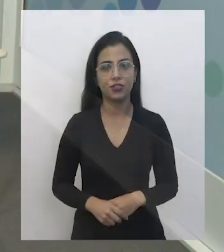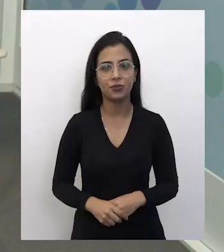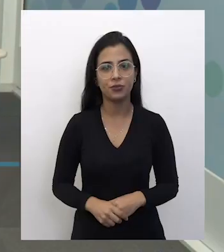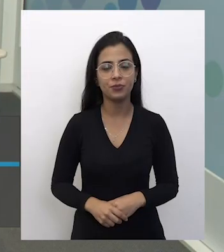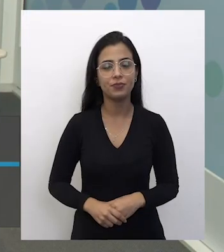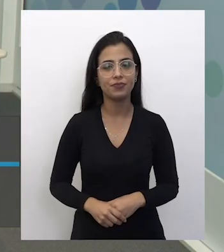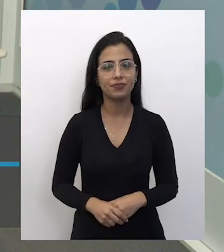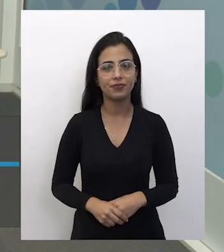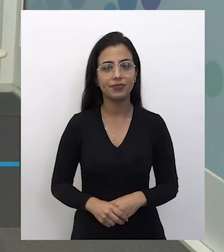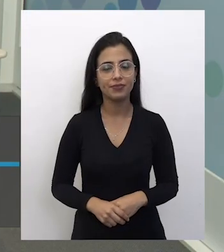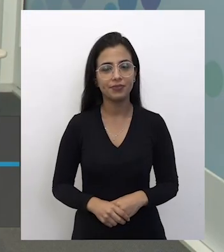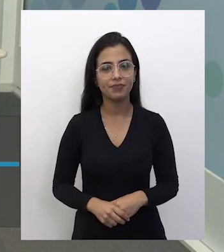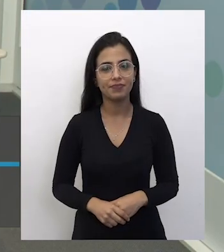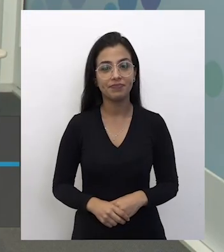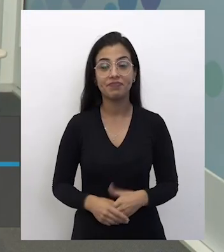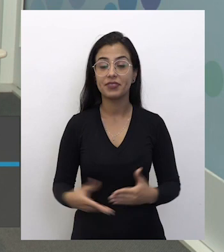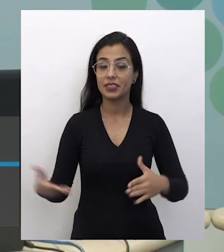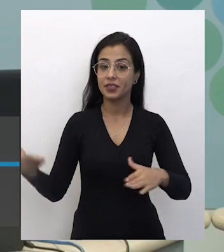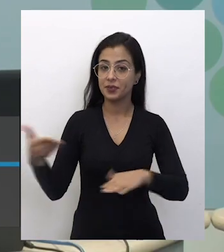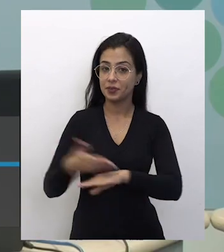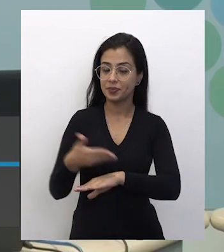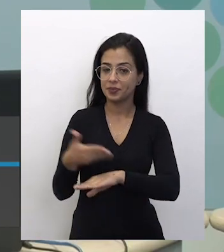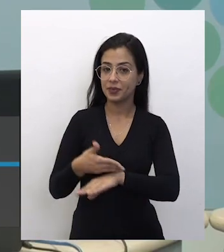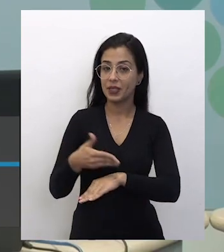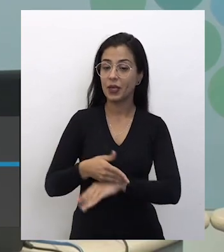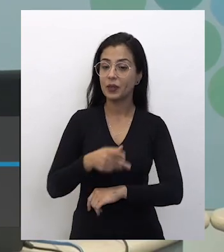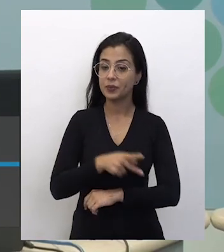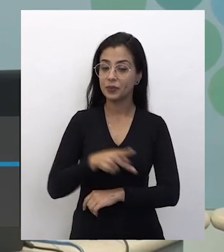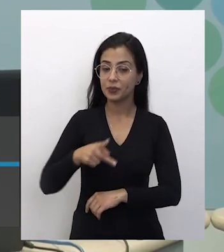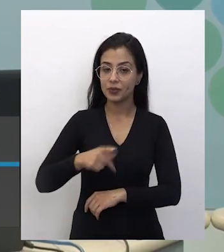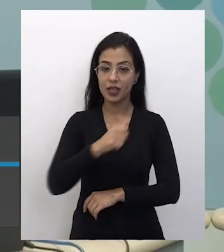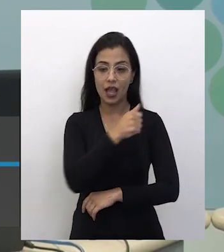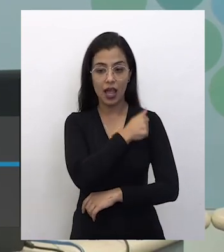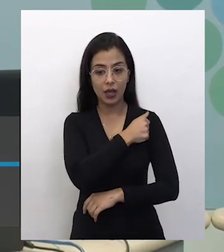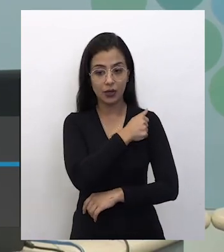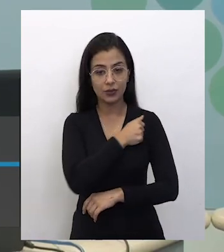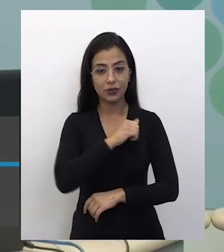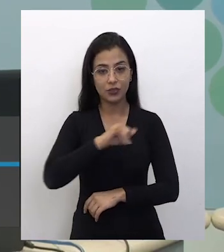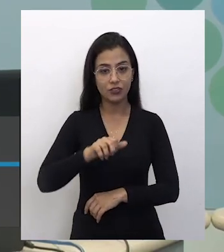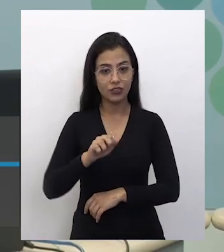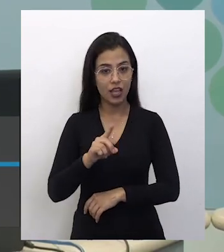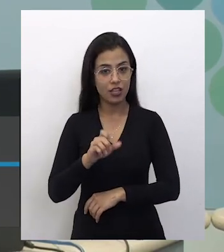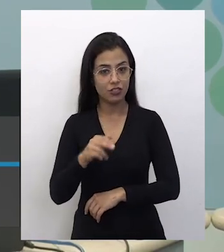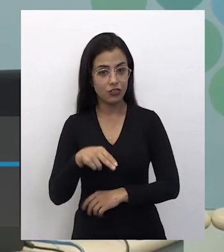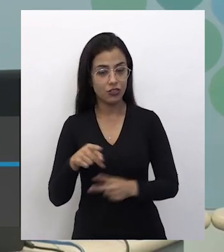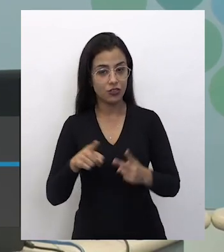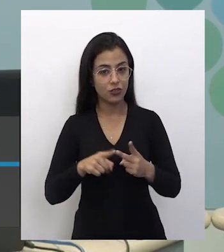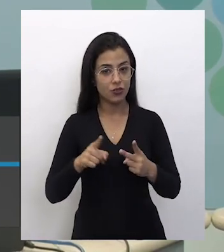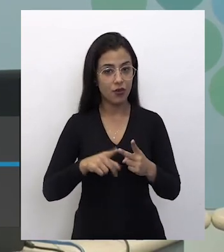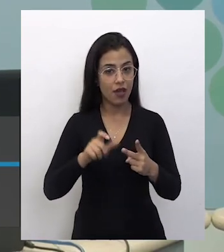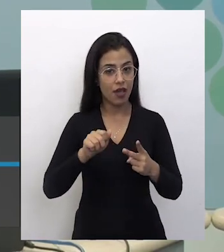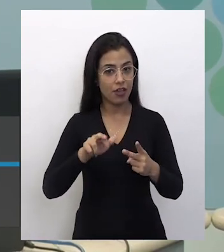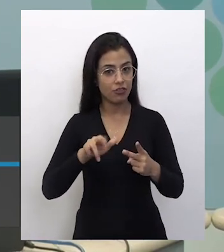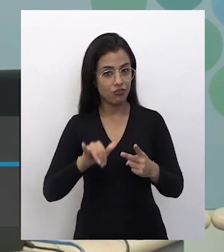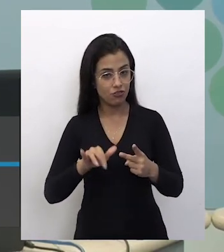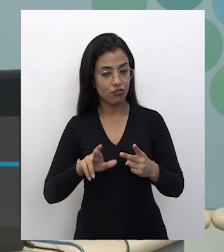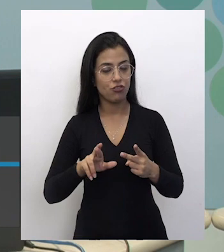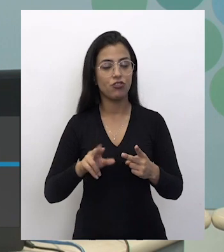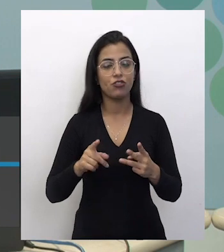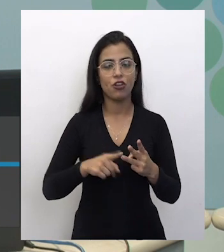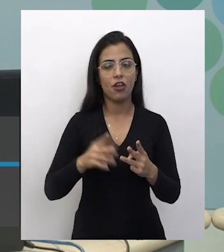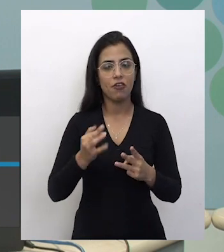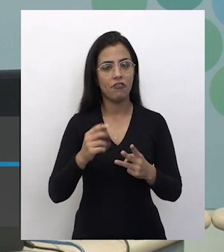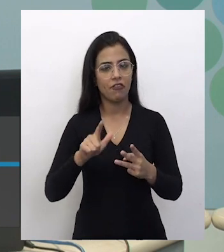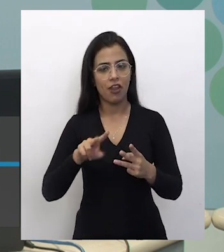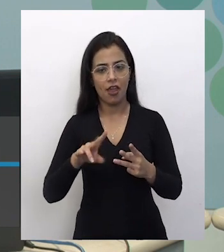De volta com a participação dos professores e alunos, né? Os Pros Edson, a Dira, a Pro Flávia, a Pro Emanuela, todos dizendo a